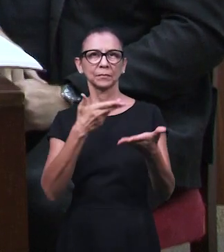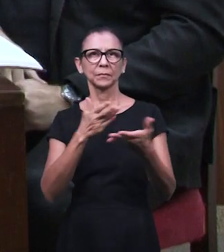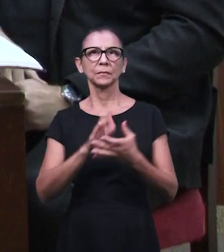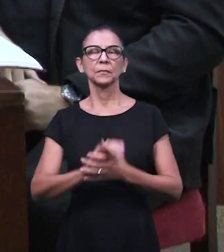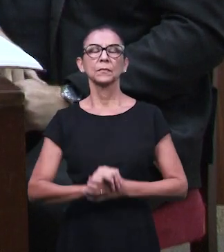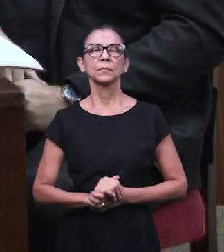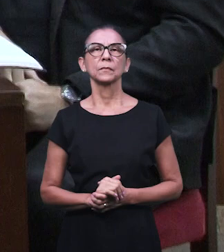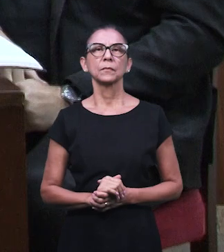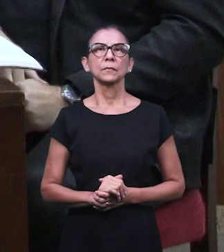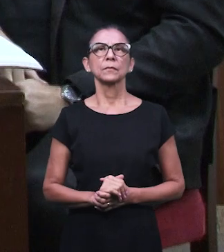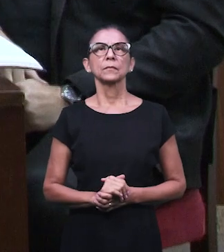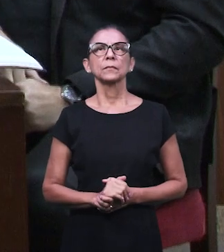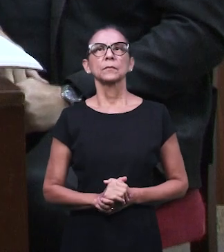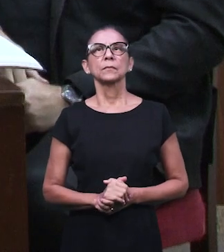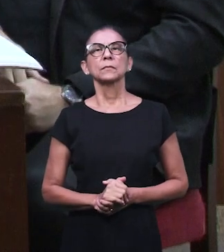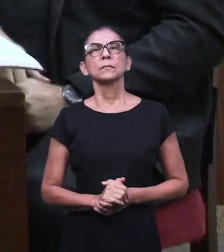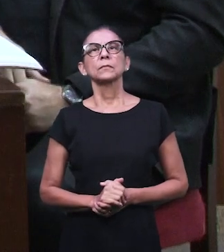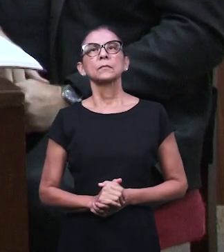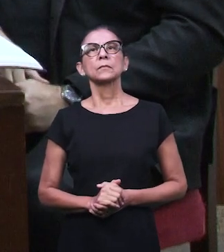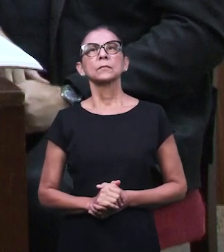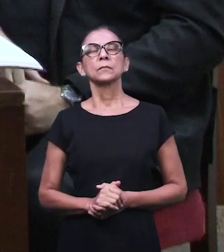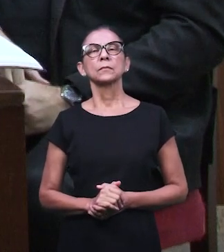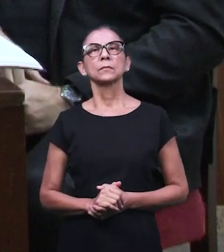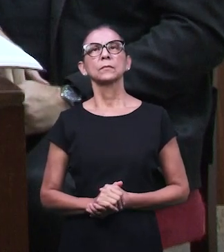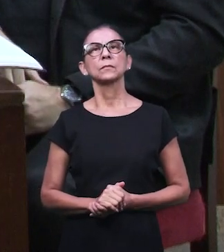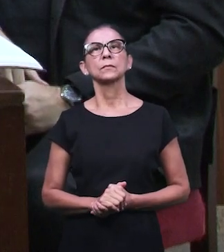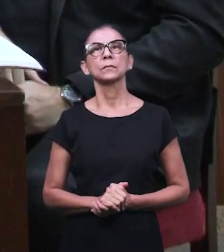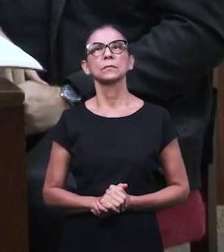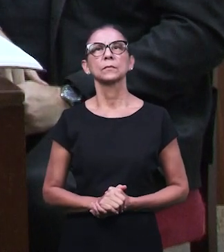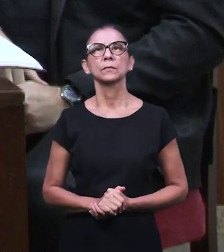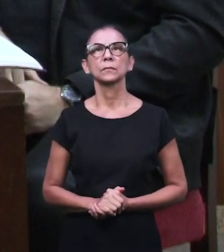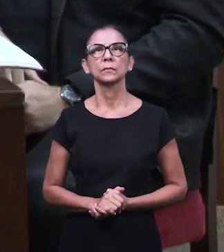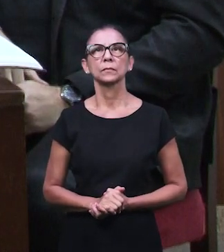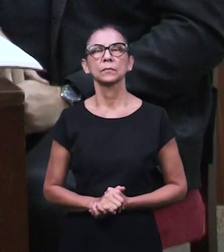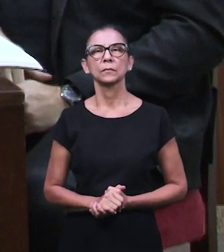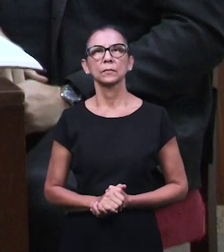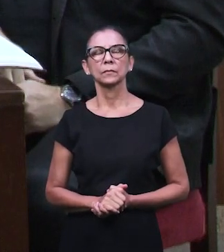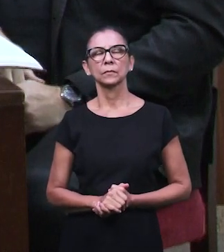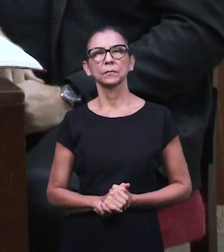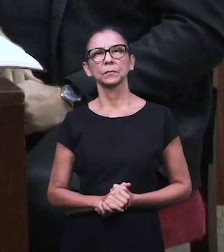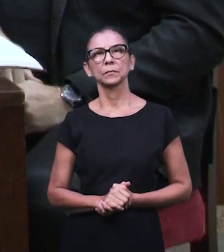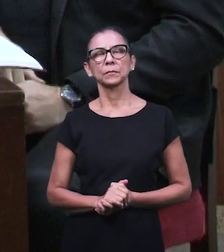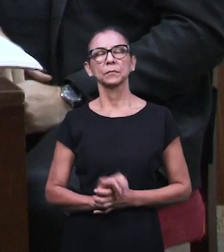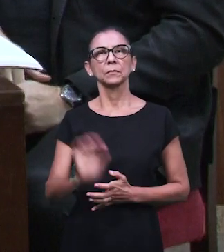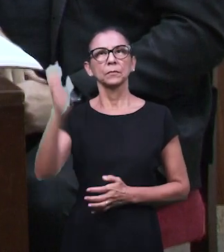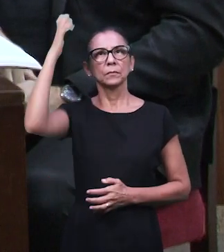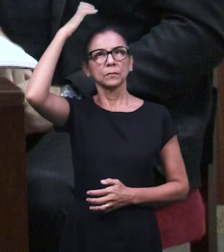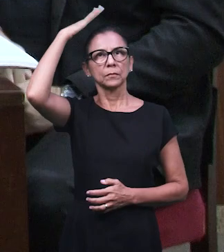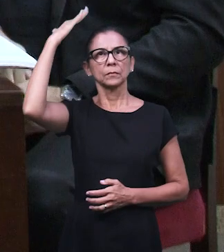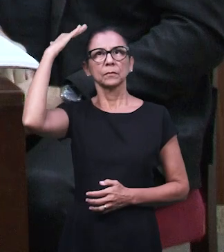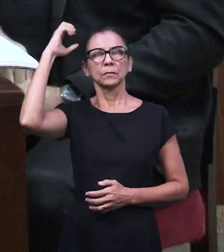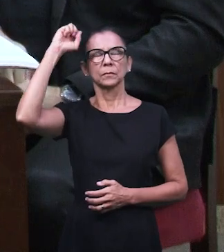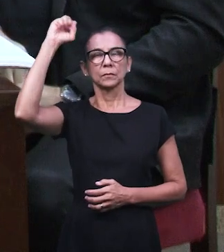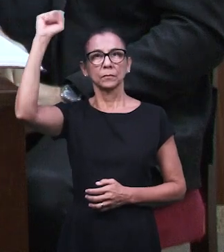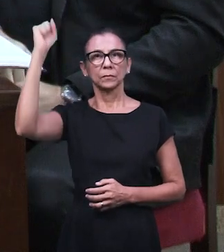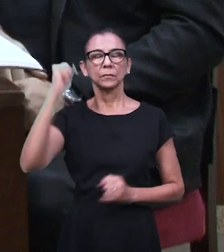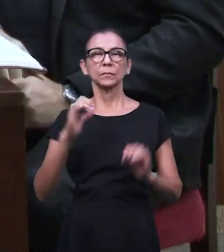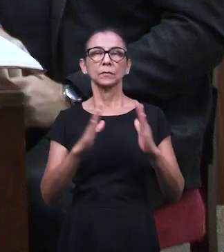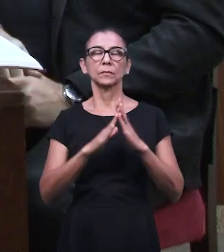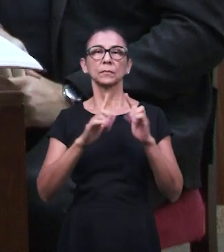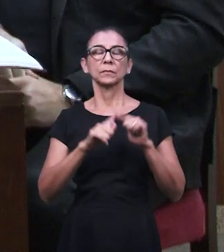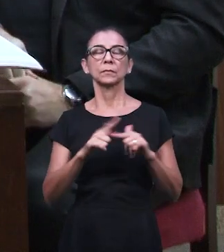hoje, governo de Salomão e a Igreja dos nossos dias. O texto básico está em 1 Reis e